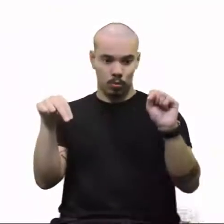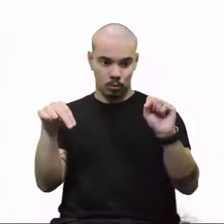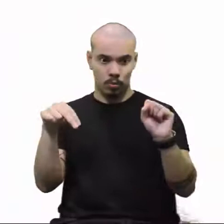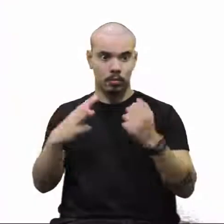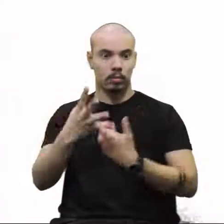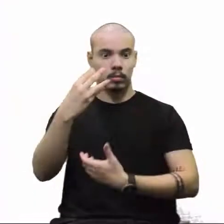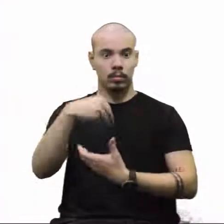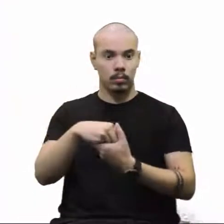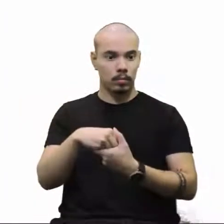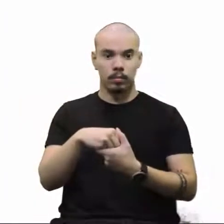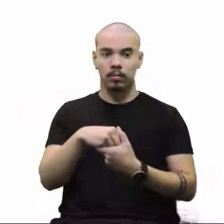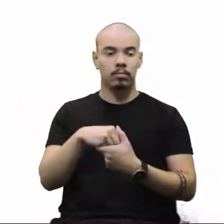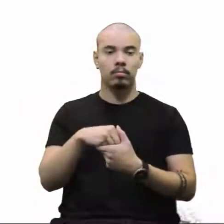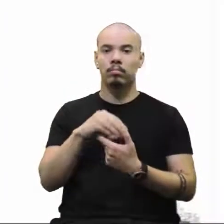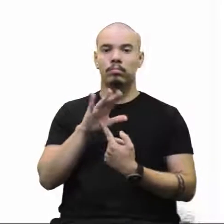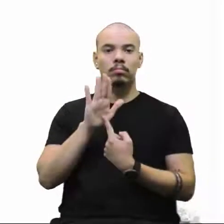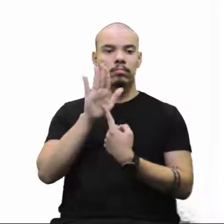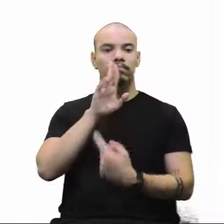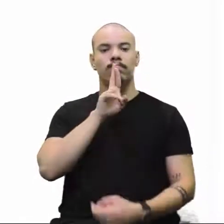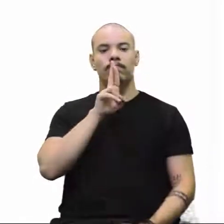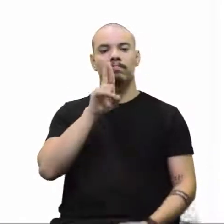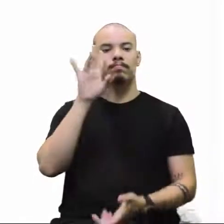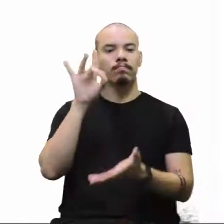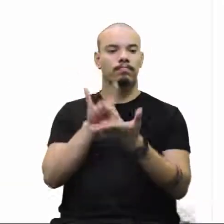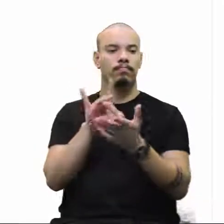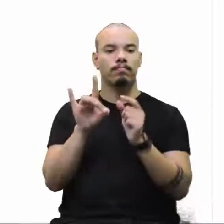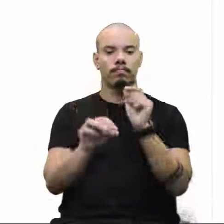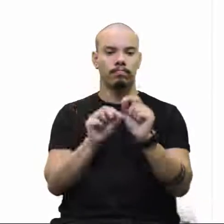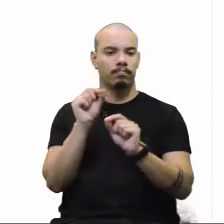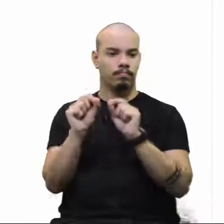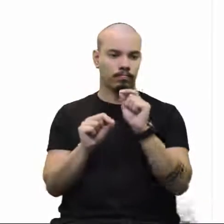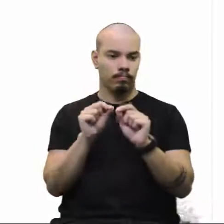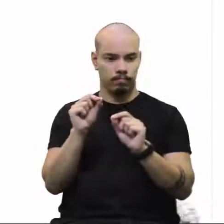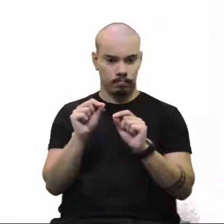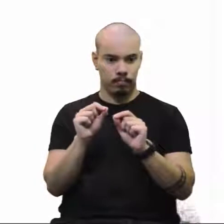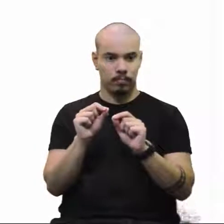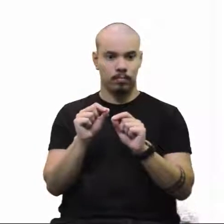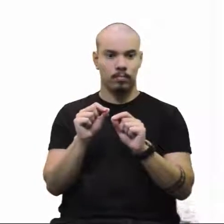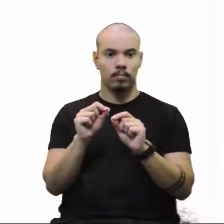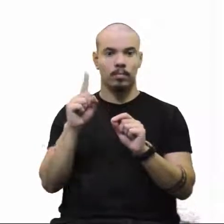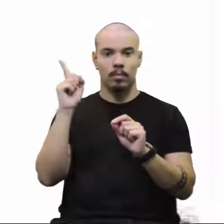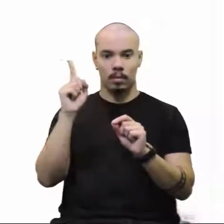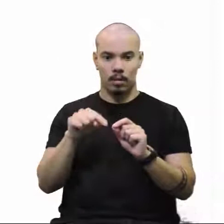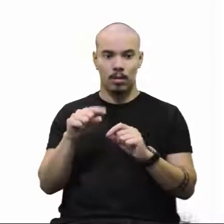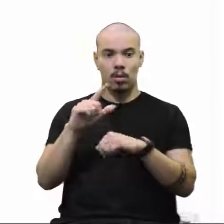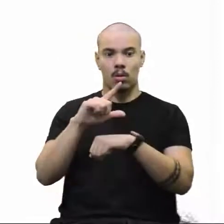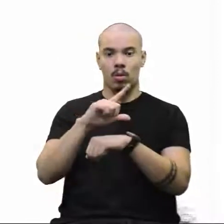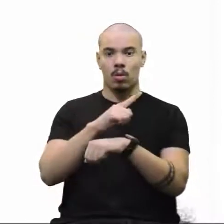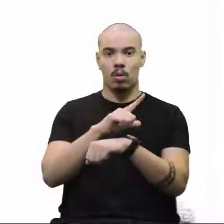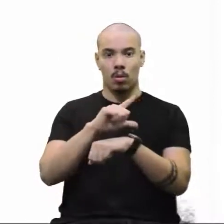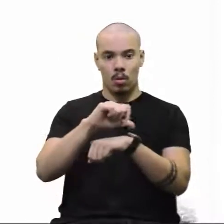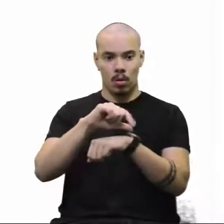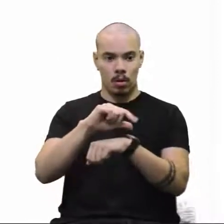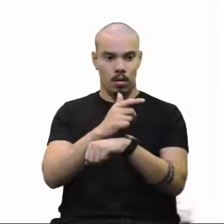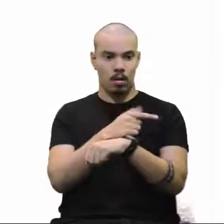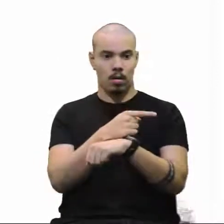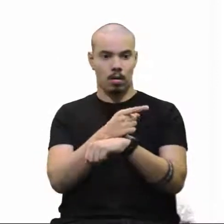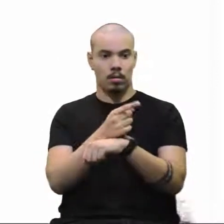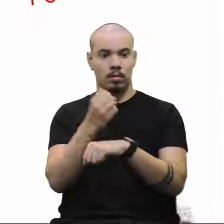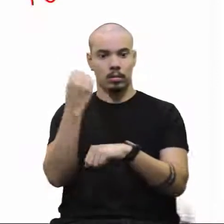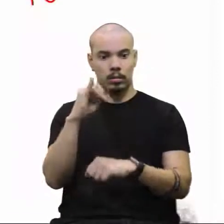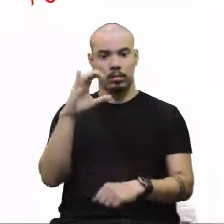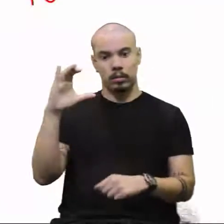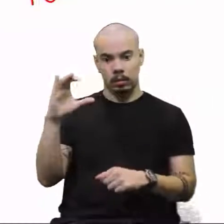vamos lá. Aqui diz que a resposta correta, vamos verificar uma para... Seria horário, né? Isso, sentido horário. Se for polo norte. Então, vamos